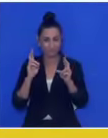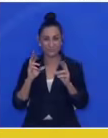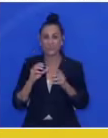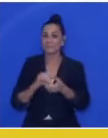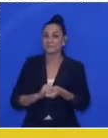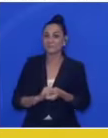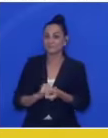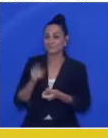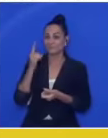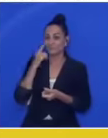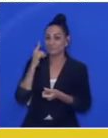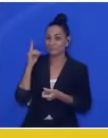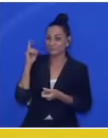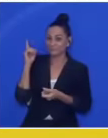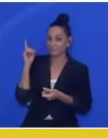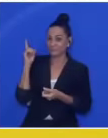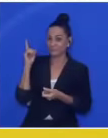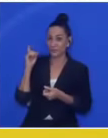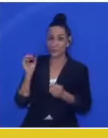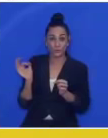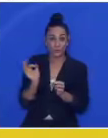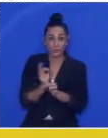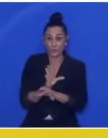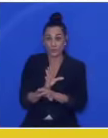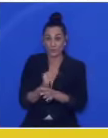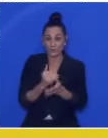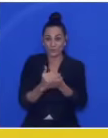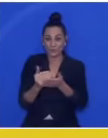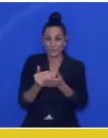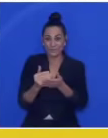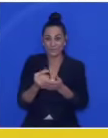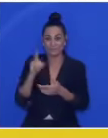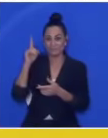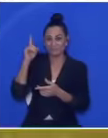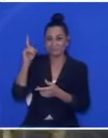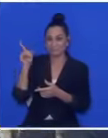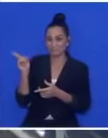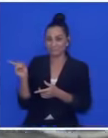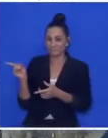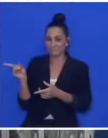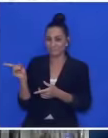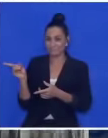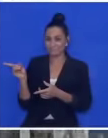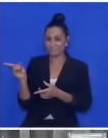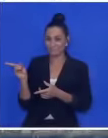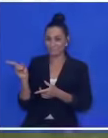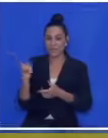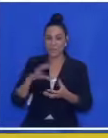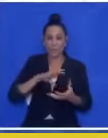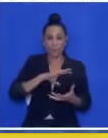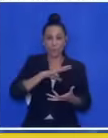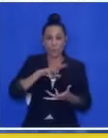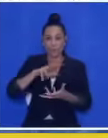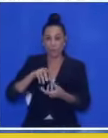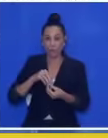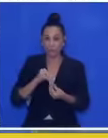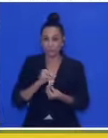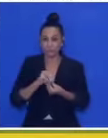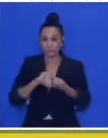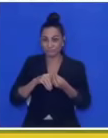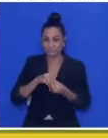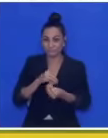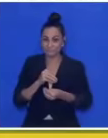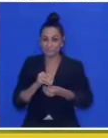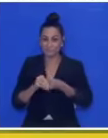bolas posicionadas, tudo pronto. Vamos começar. Valendo! Globo carregado,